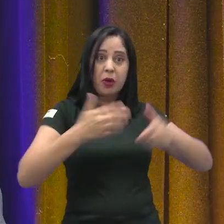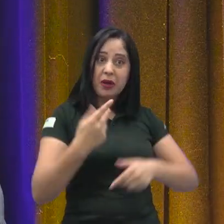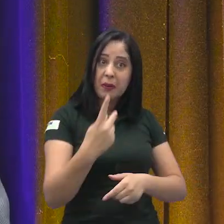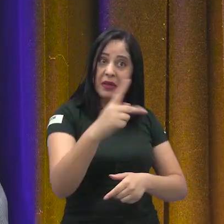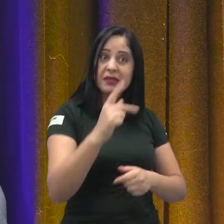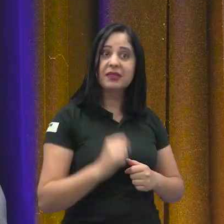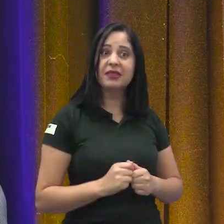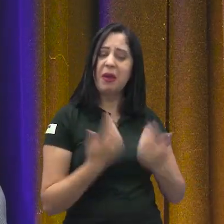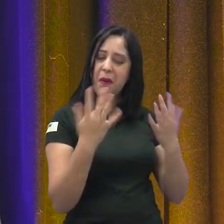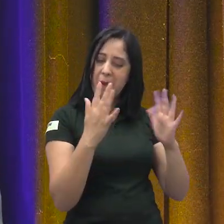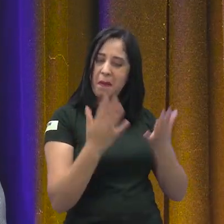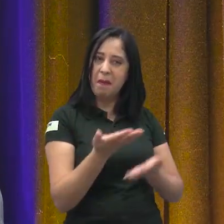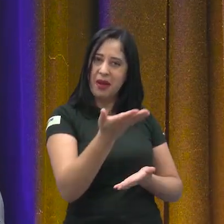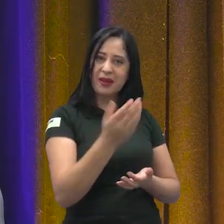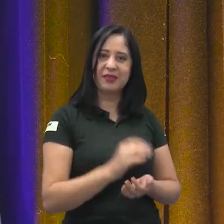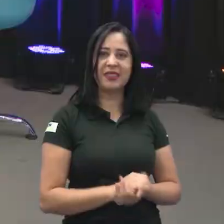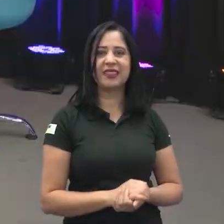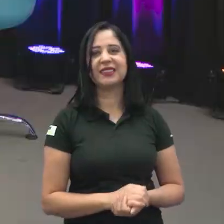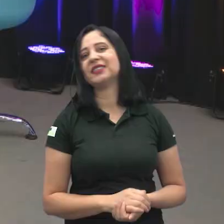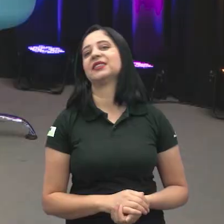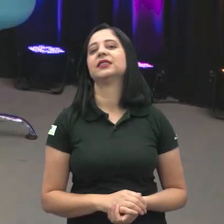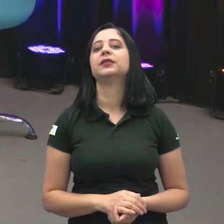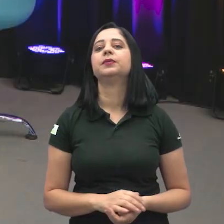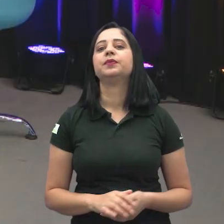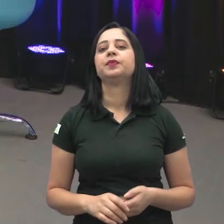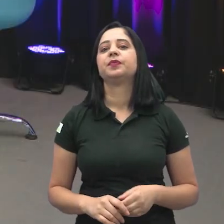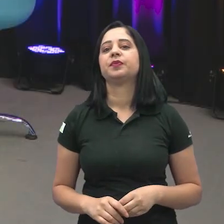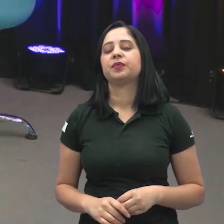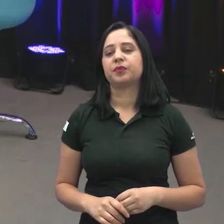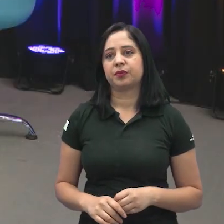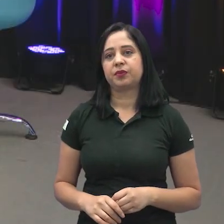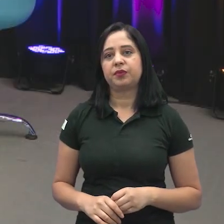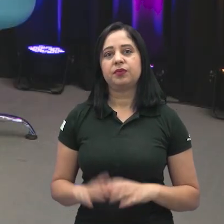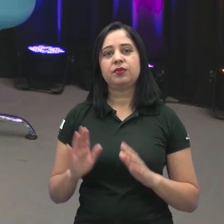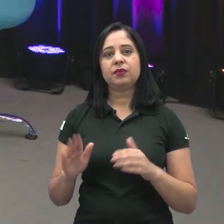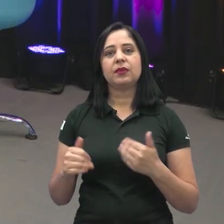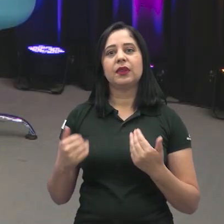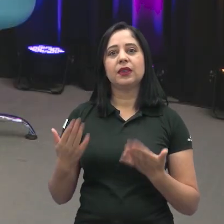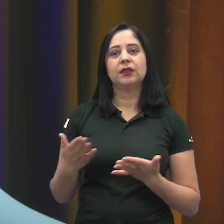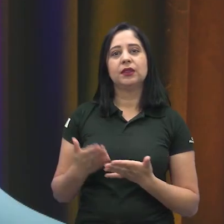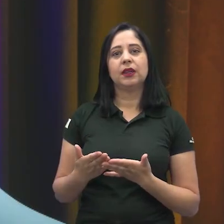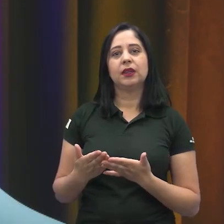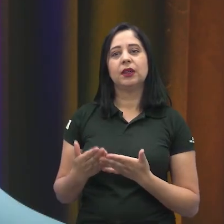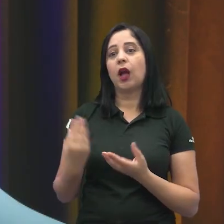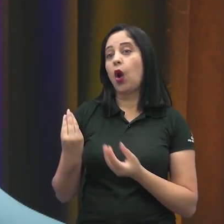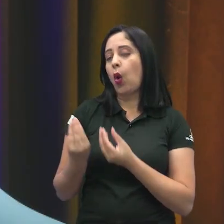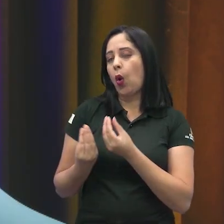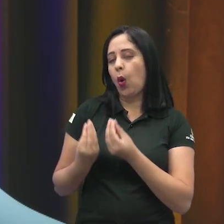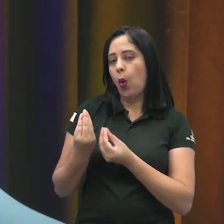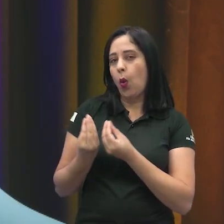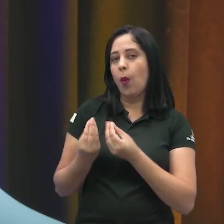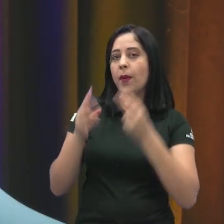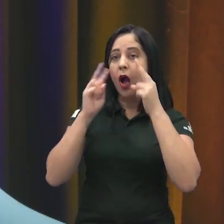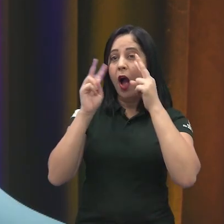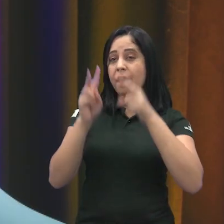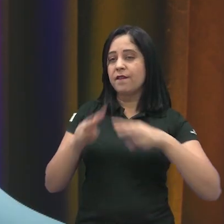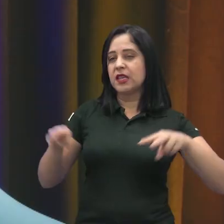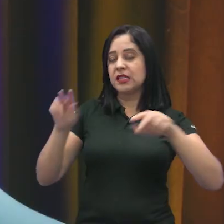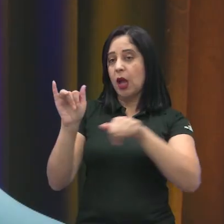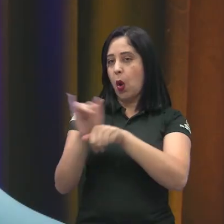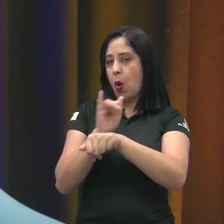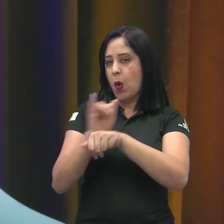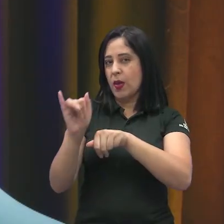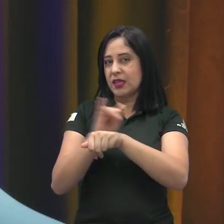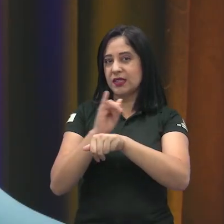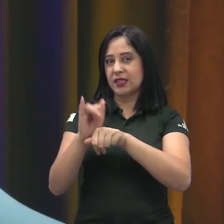Parabéns e vamos lá. E vamos, para a gente começar esse bate-papo, como a visão estratégica de comunicação se